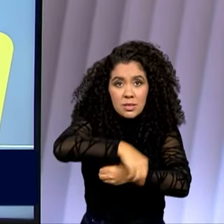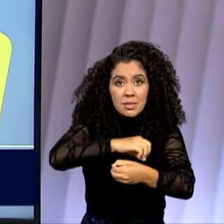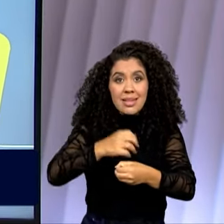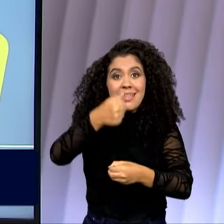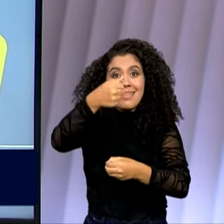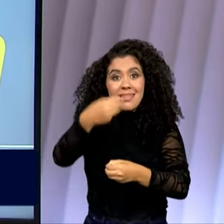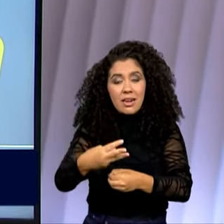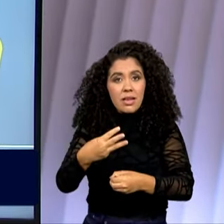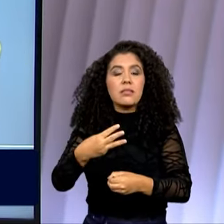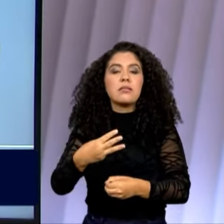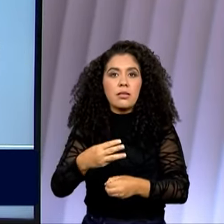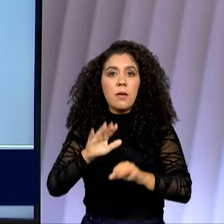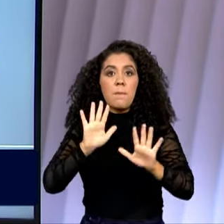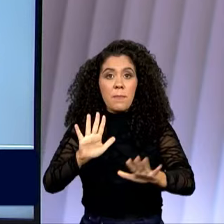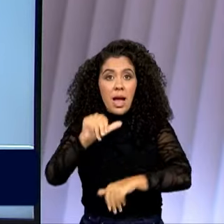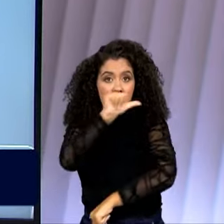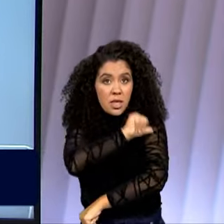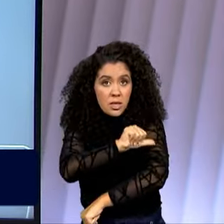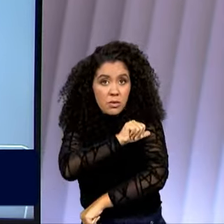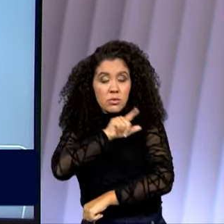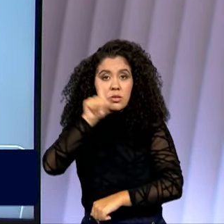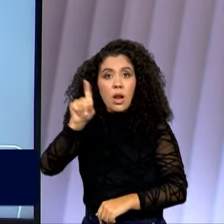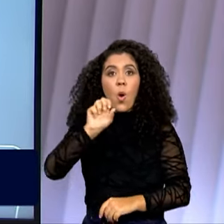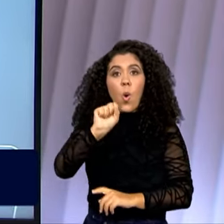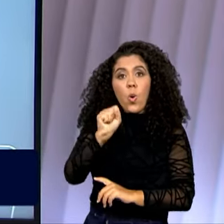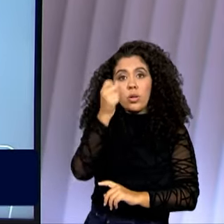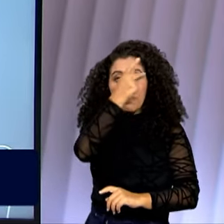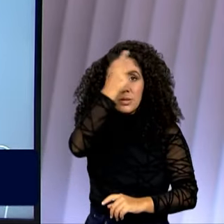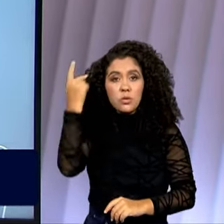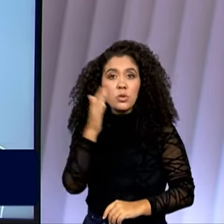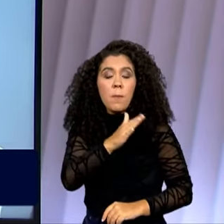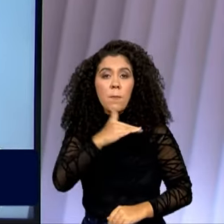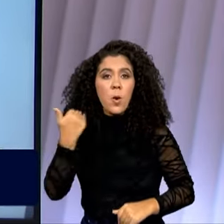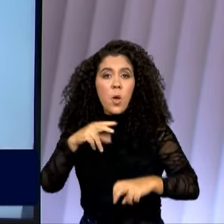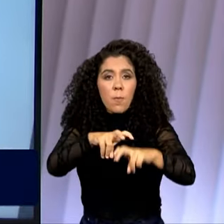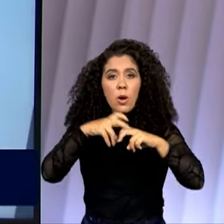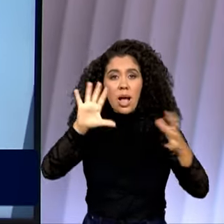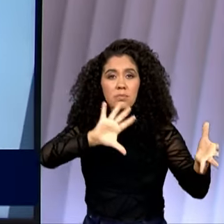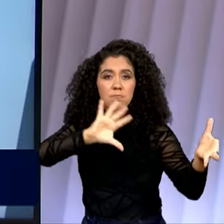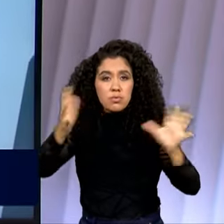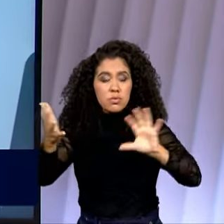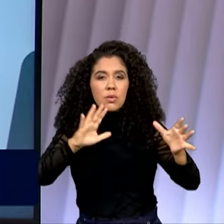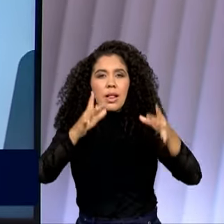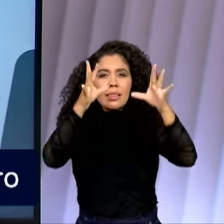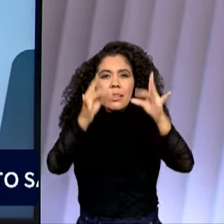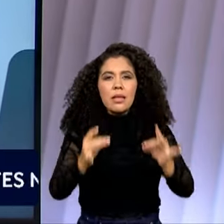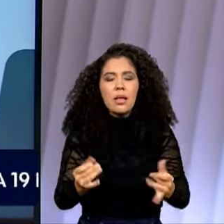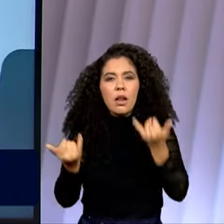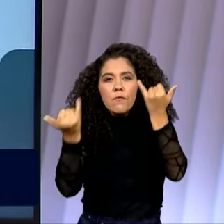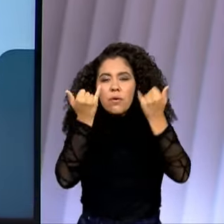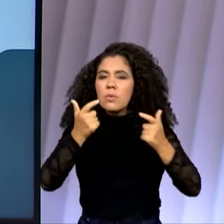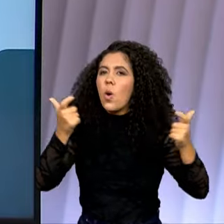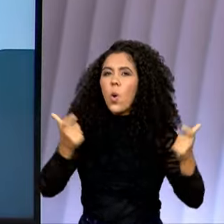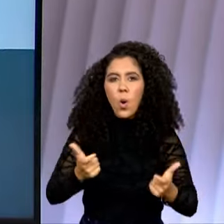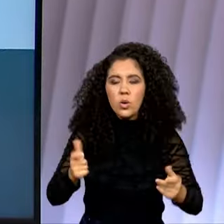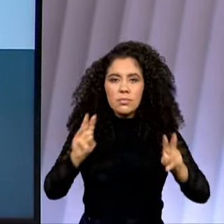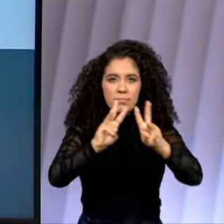Rio de Janeiro, 8 pessoas morreram em decorrência dos recentes temporais. Para ver essa e outras notícias,